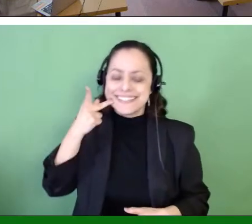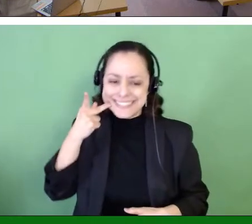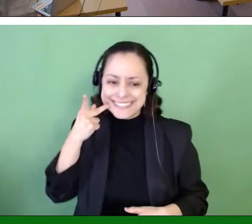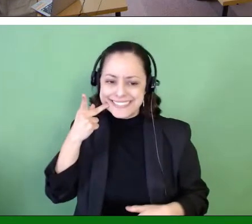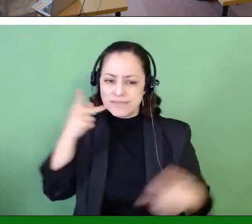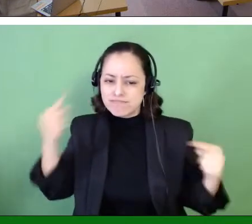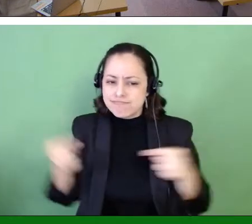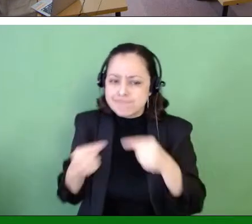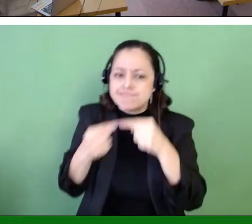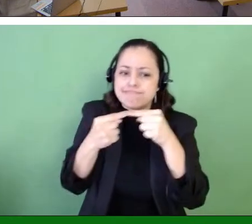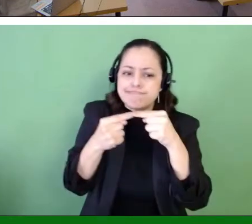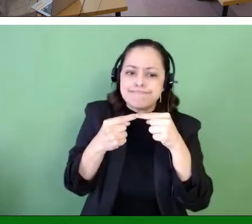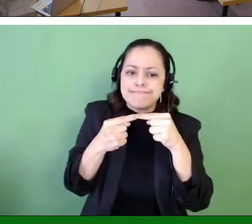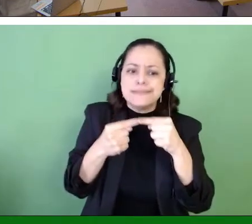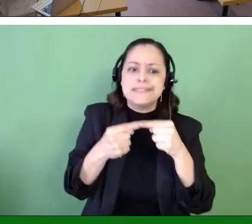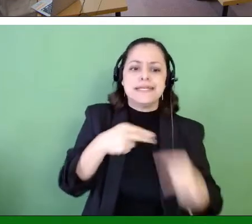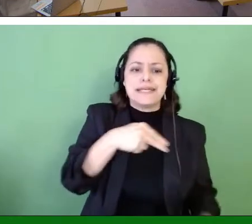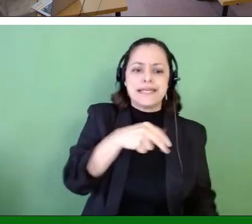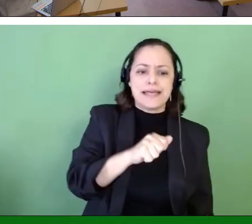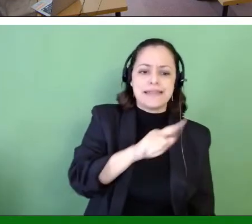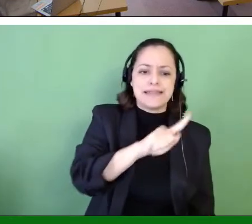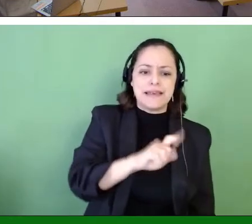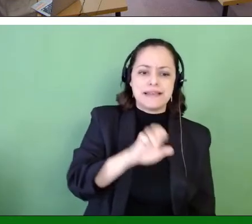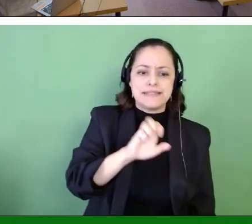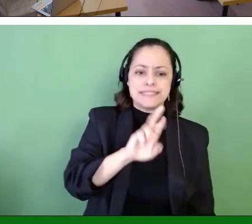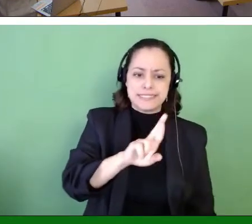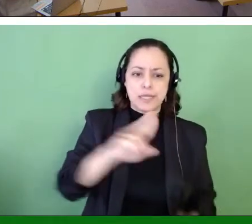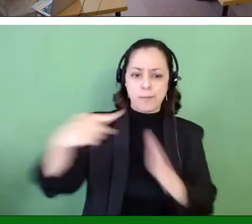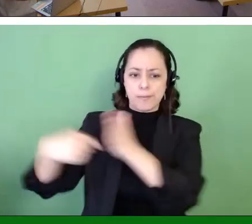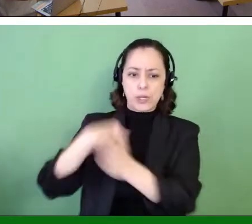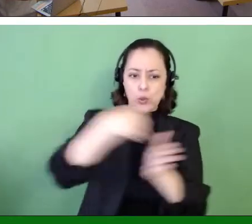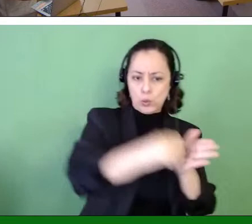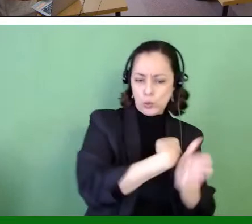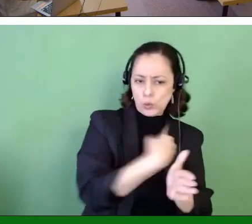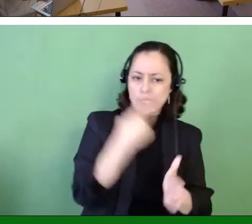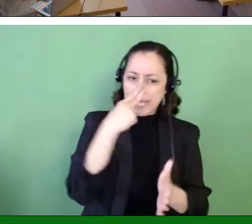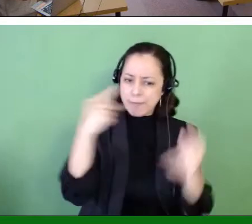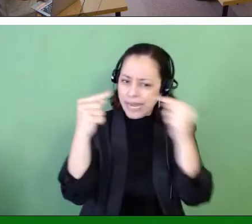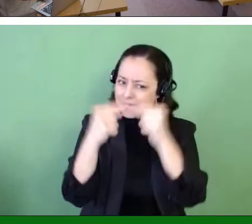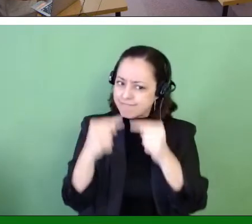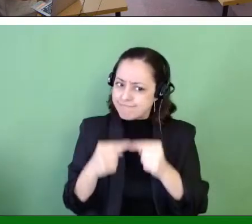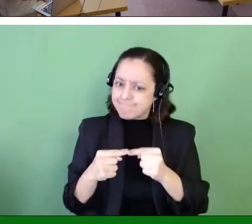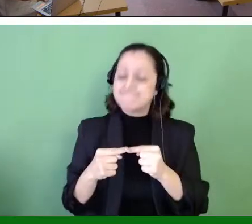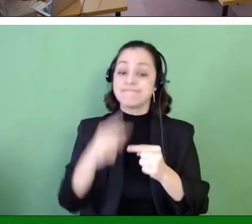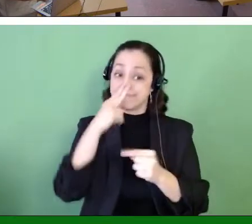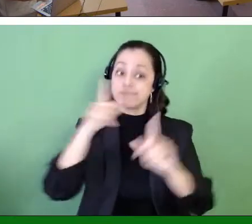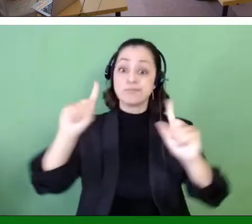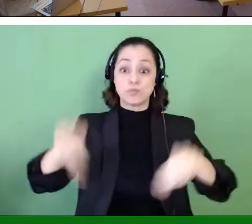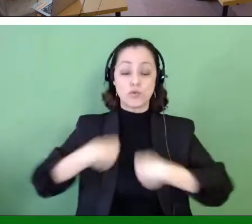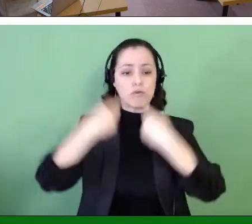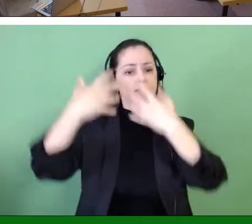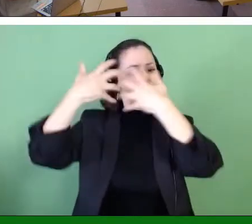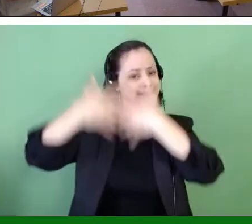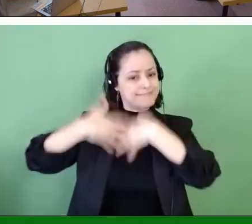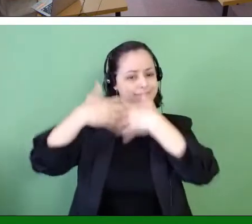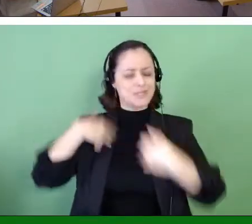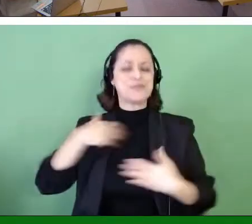Nazi, porque me fizeram pensar também, gostei bastante das falas de vocês,